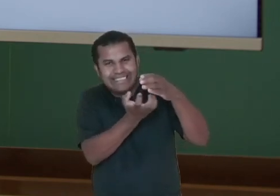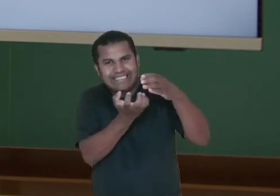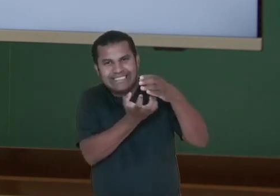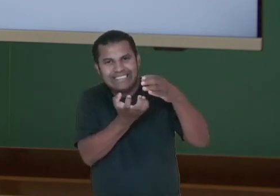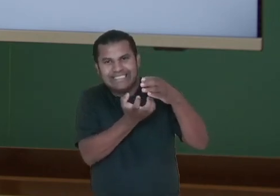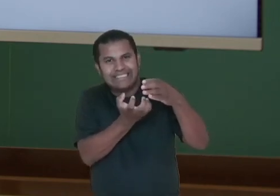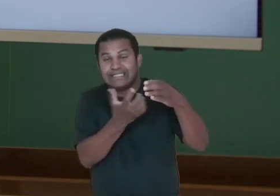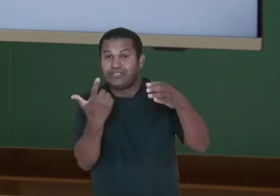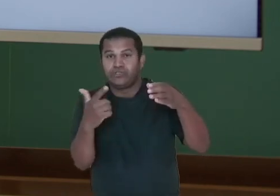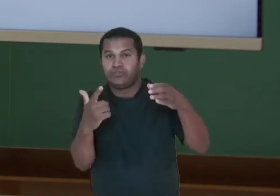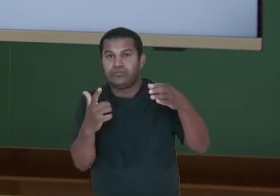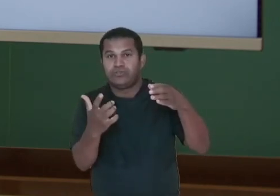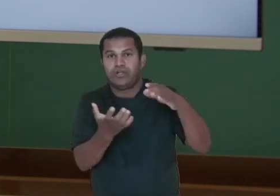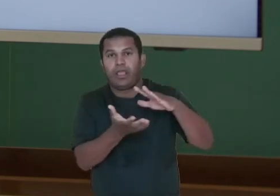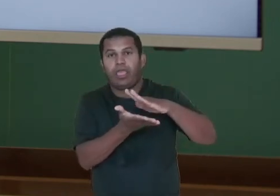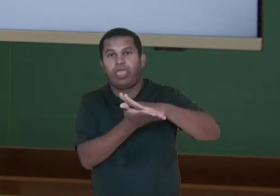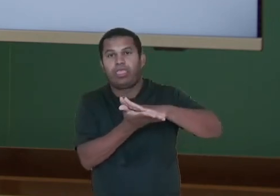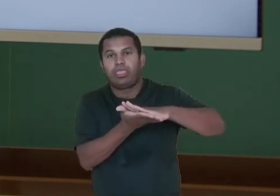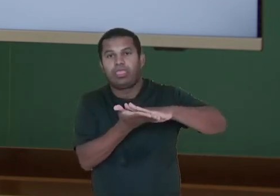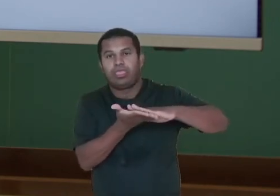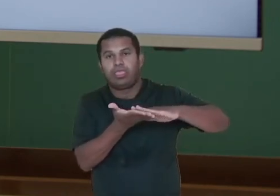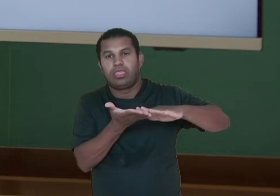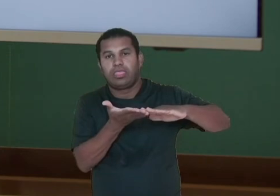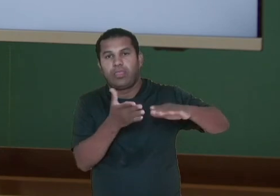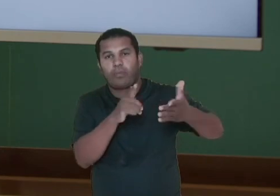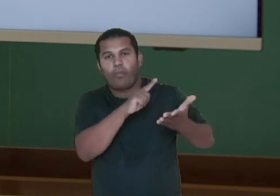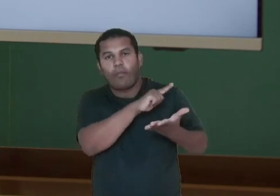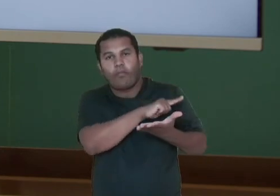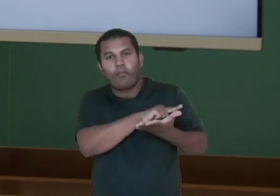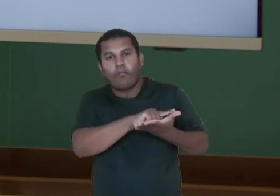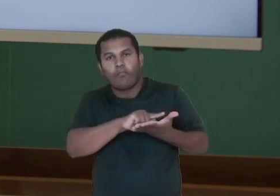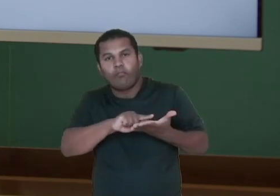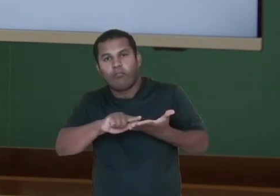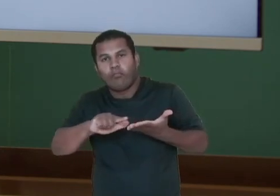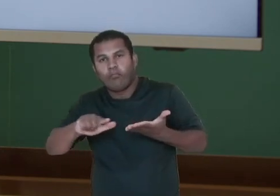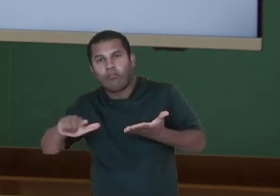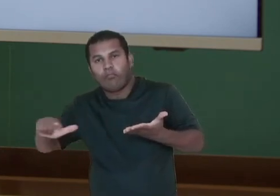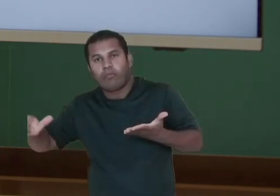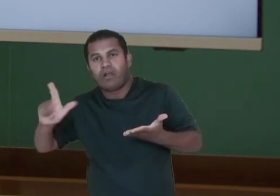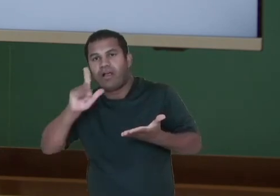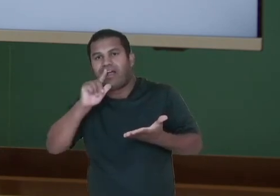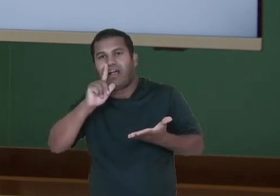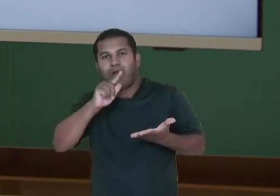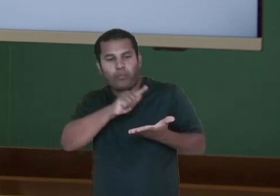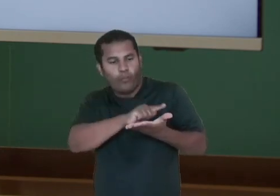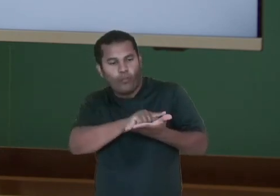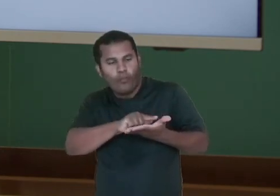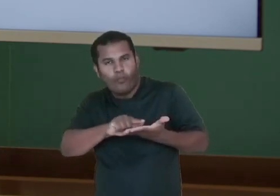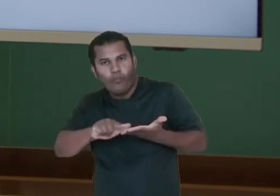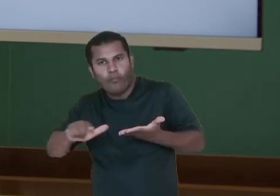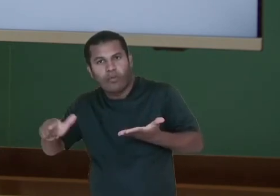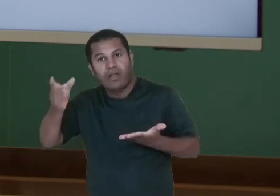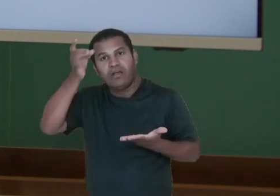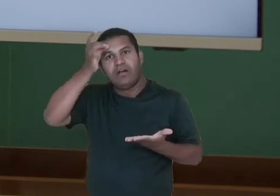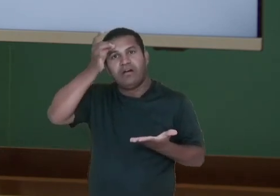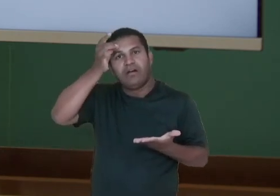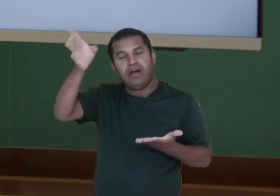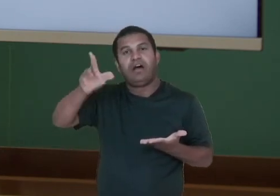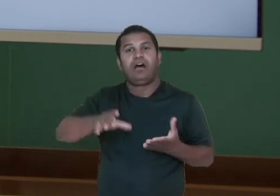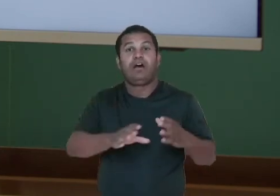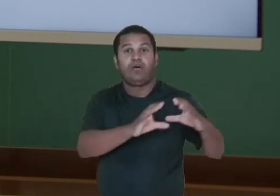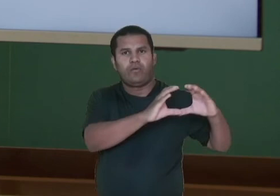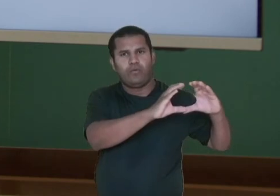aí, conforme, né, a direção que ela quer que essa pedra vá, o jogador que está esfregando ali, ele vai esfregando o